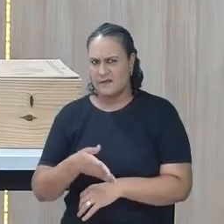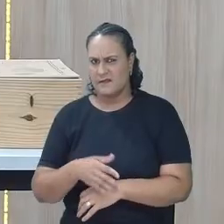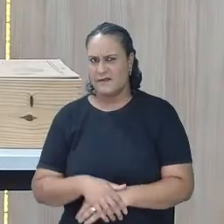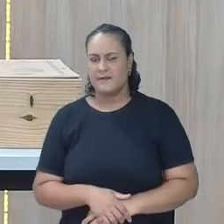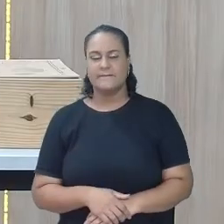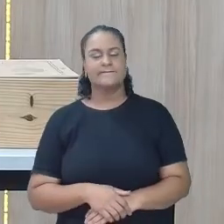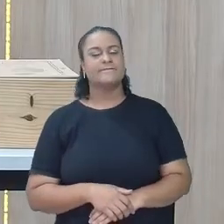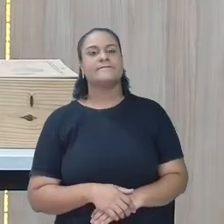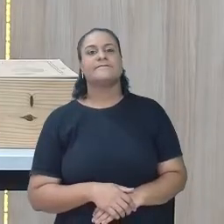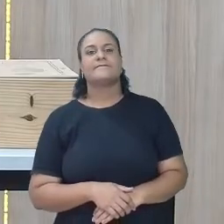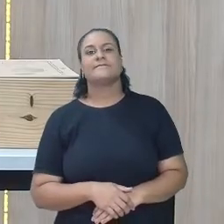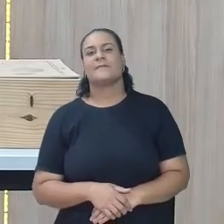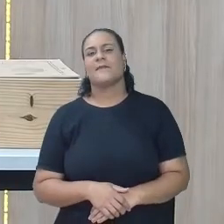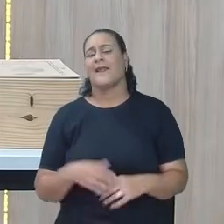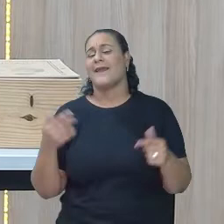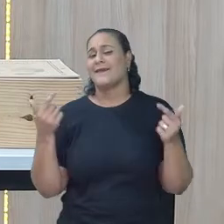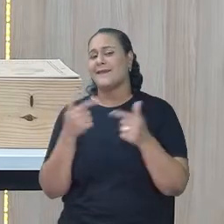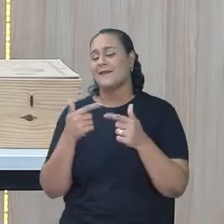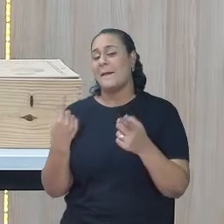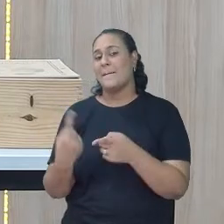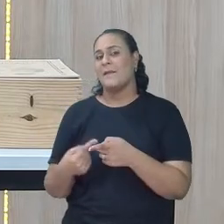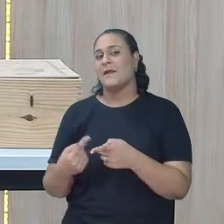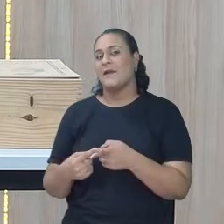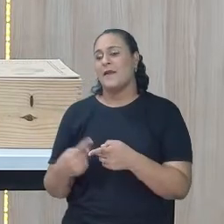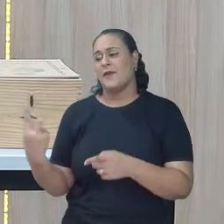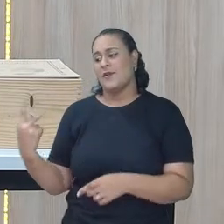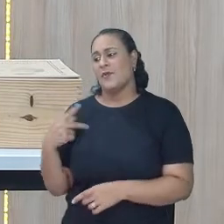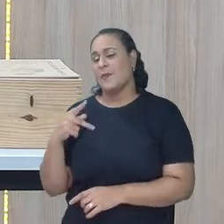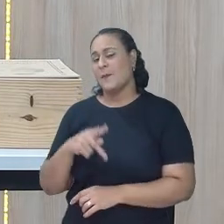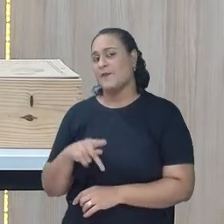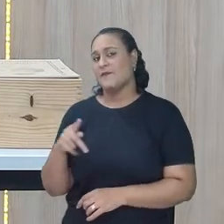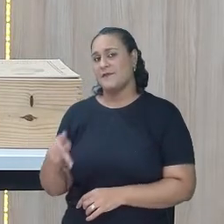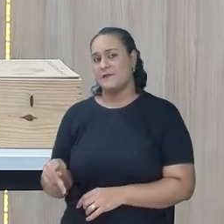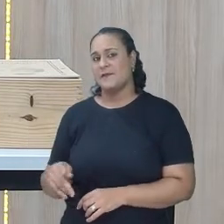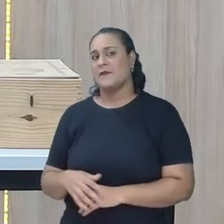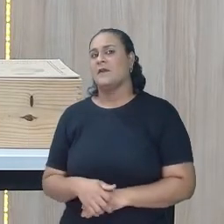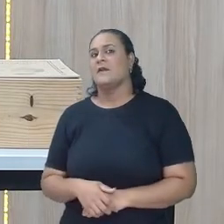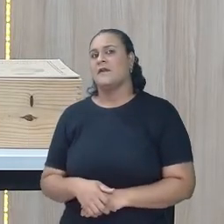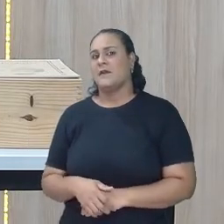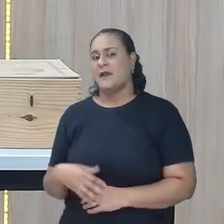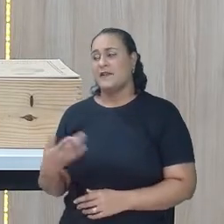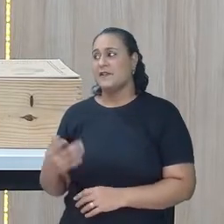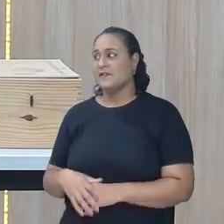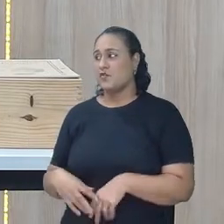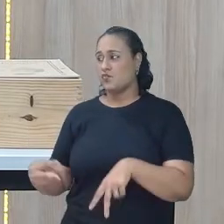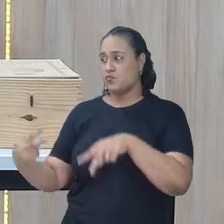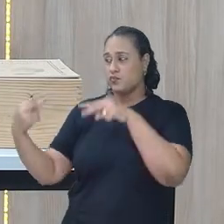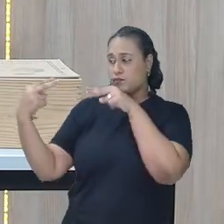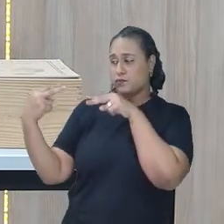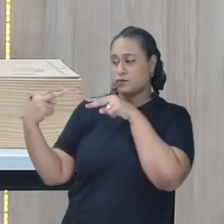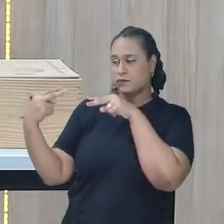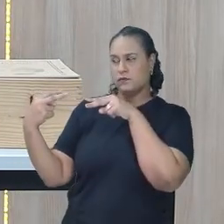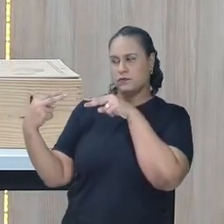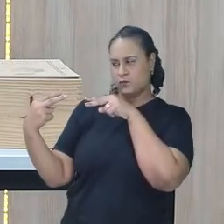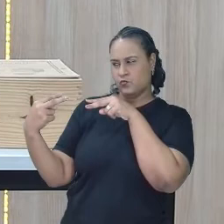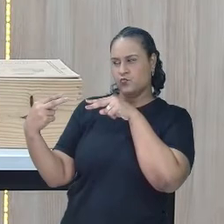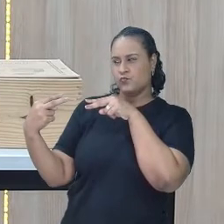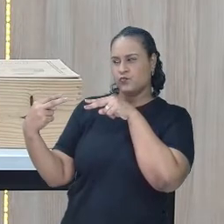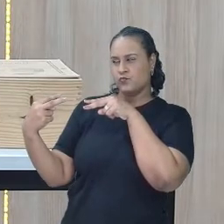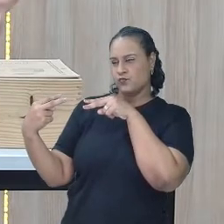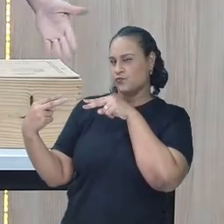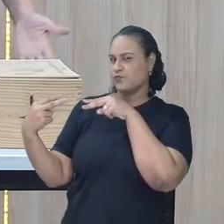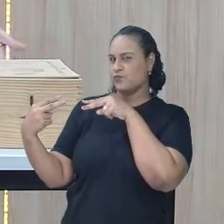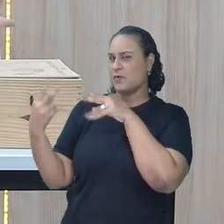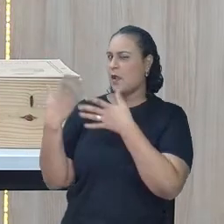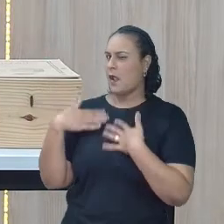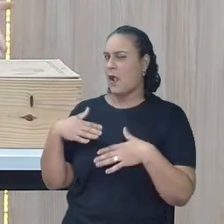Não, gente, isso é muito engraçado, porque a gente, enquanto professor, se transmite assim, através do olhar, esse professor, tenha calma, que